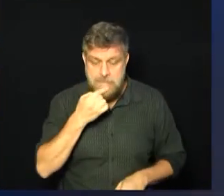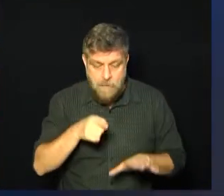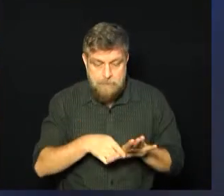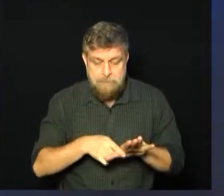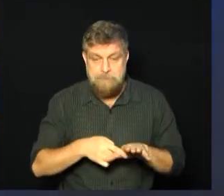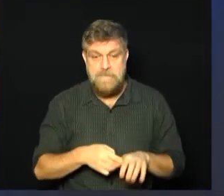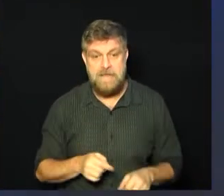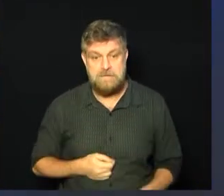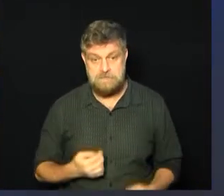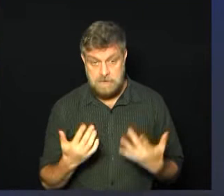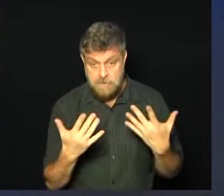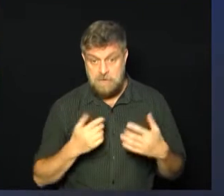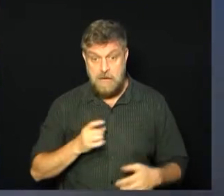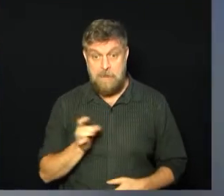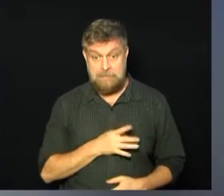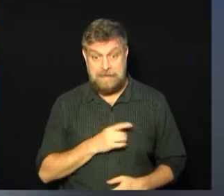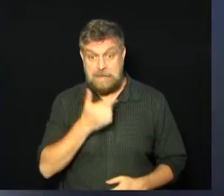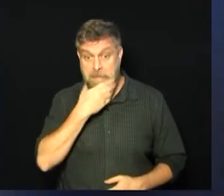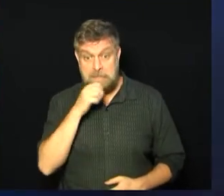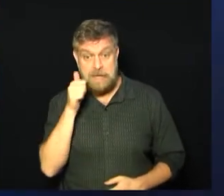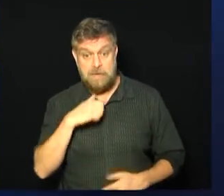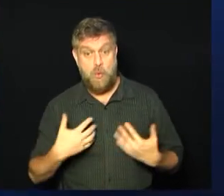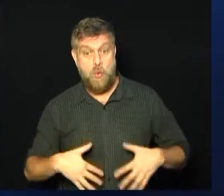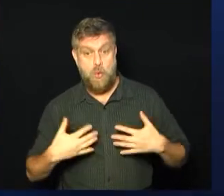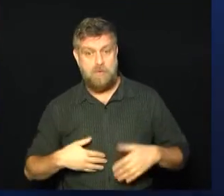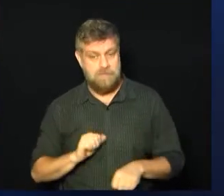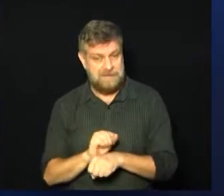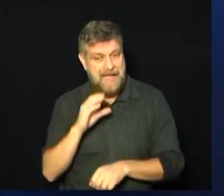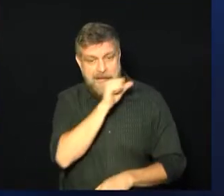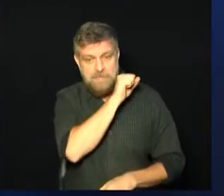provocado medo em muitos pais. É em instantes.